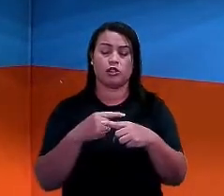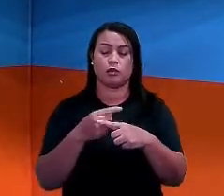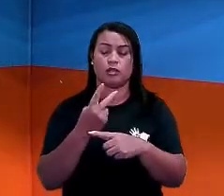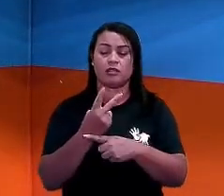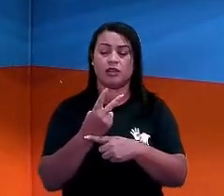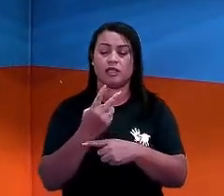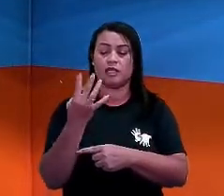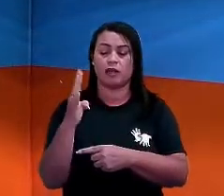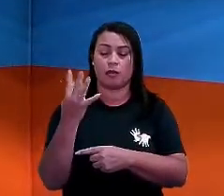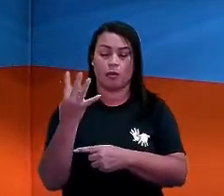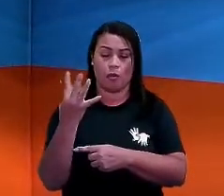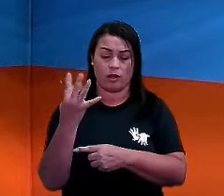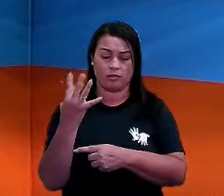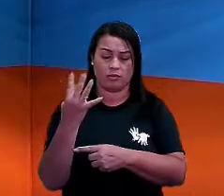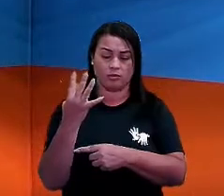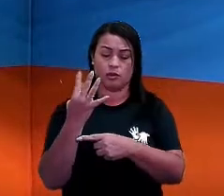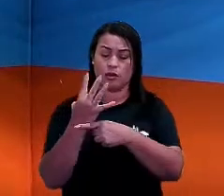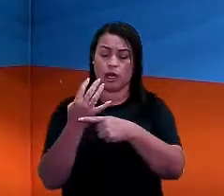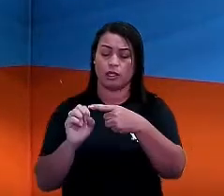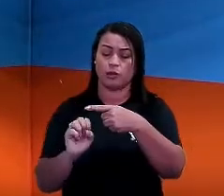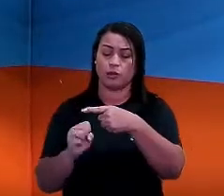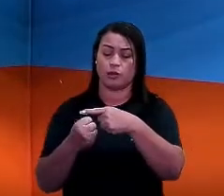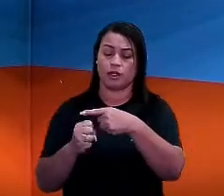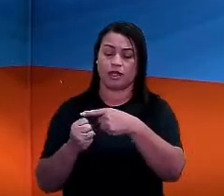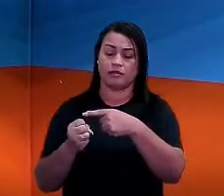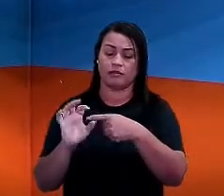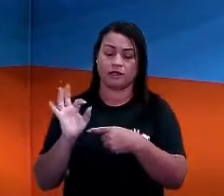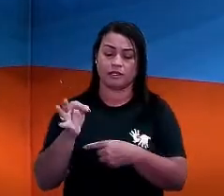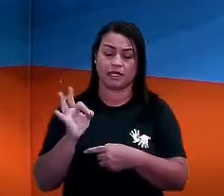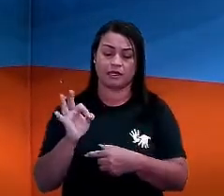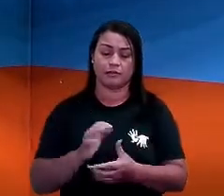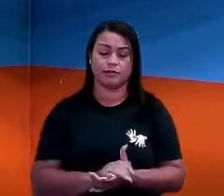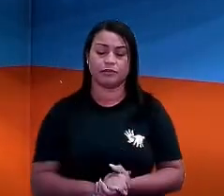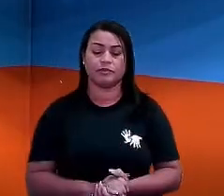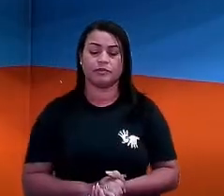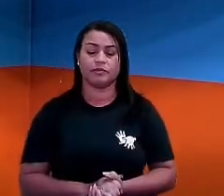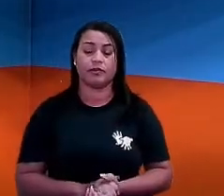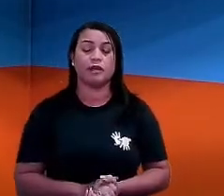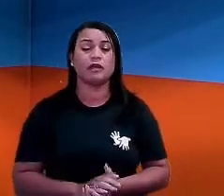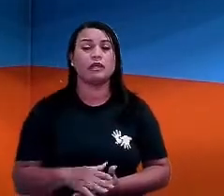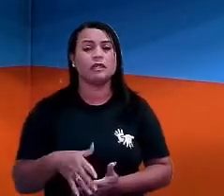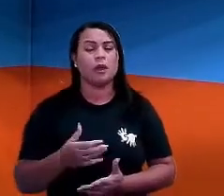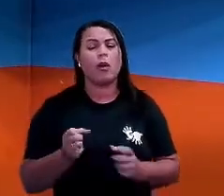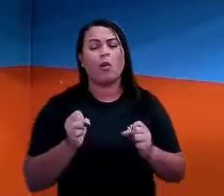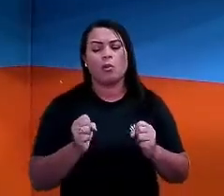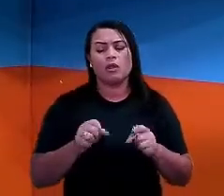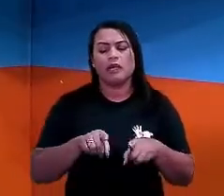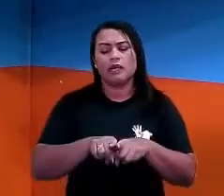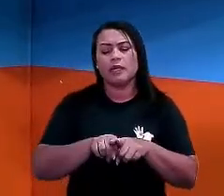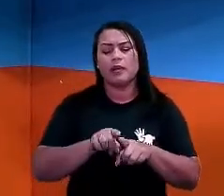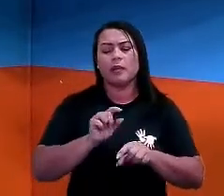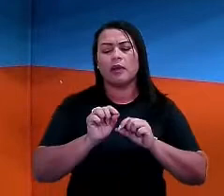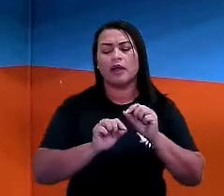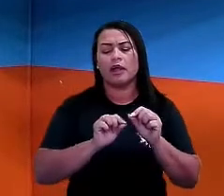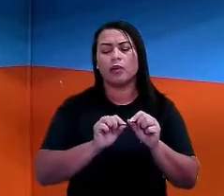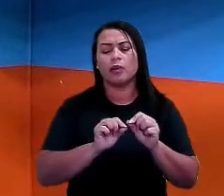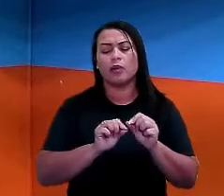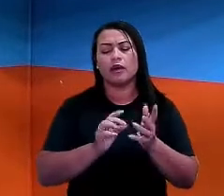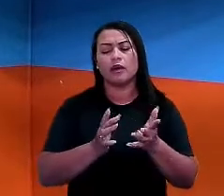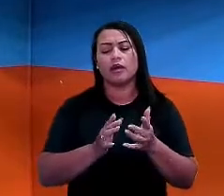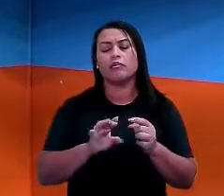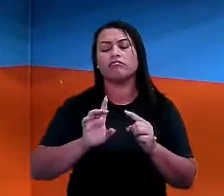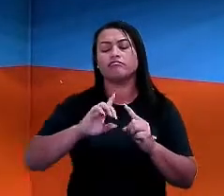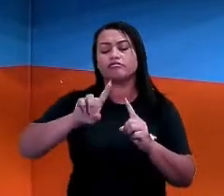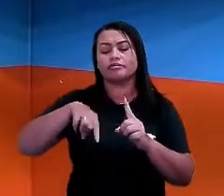vezes 2, que vai dar 4. Tá certo? E aí eu poderia ir multiplicando,